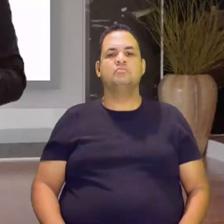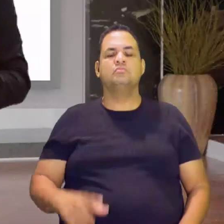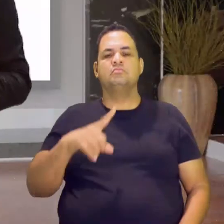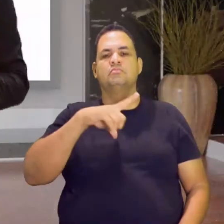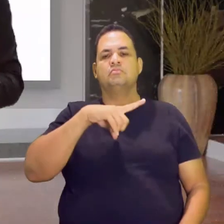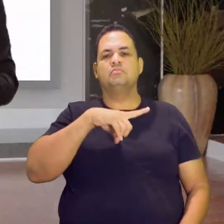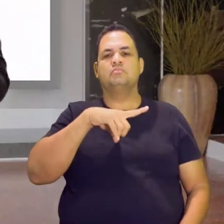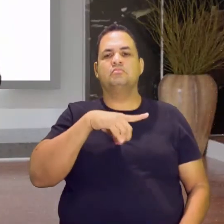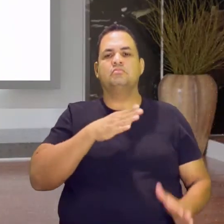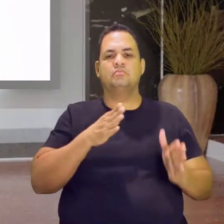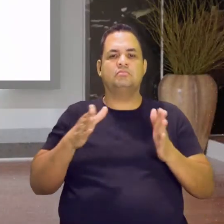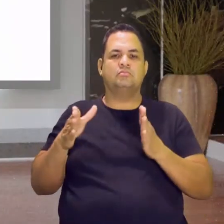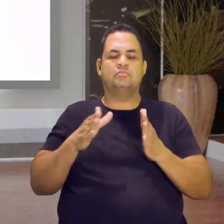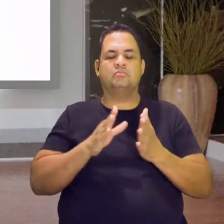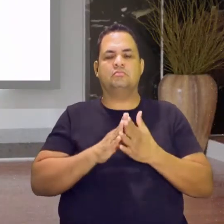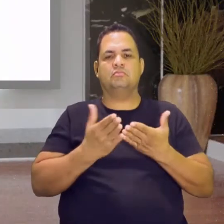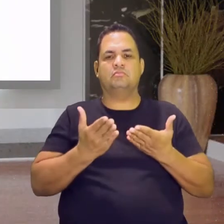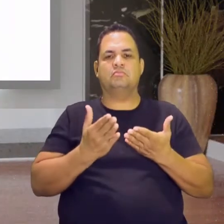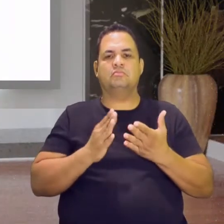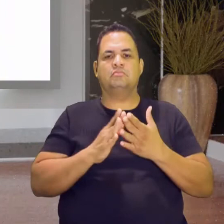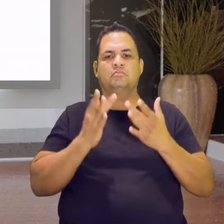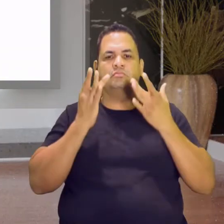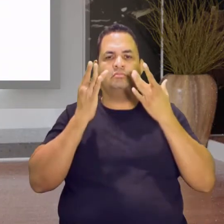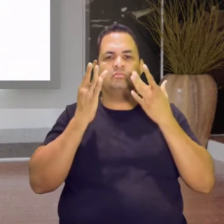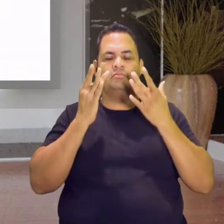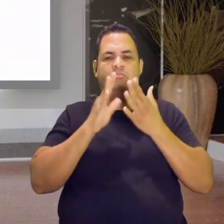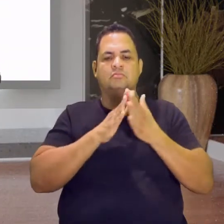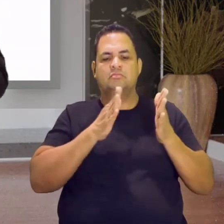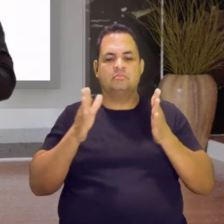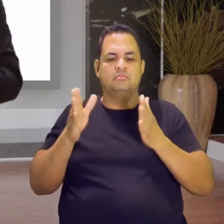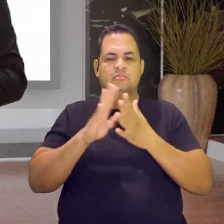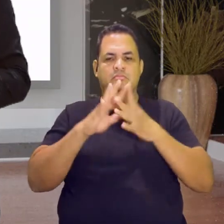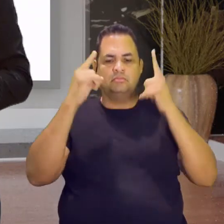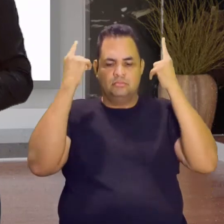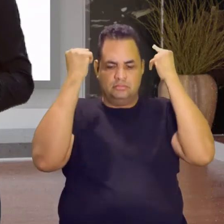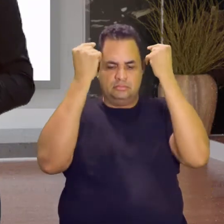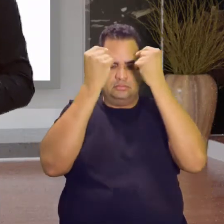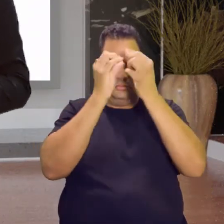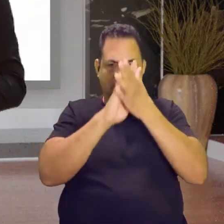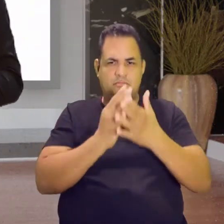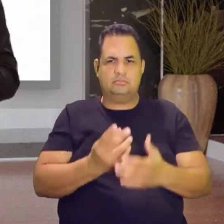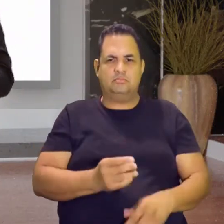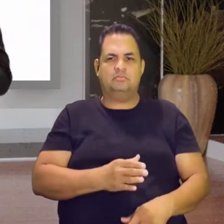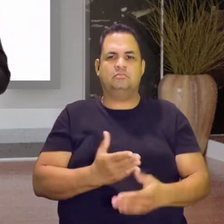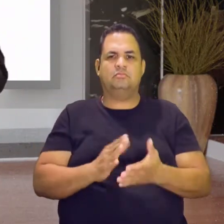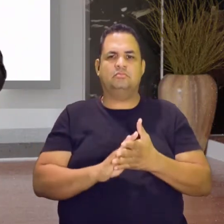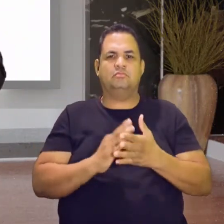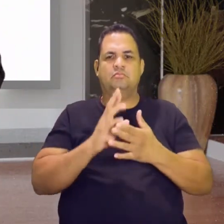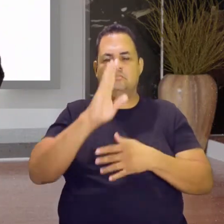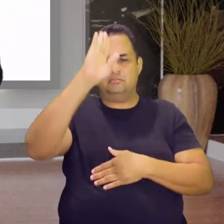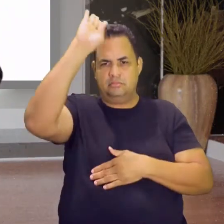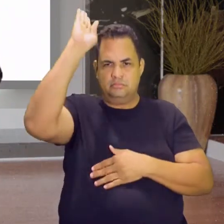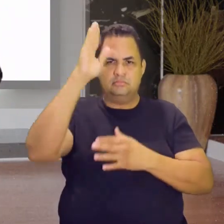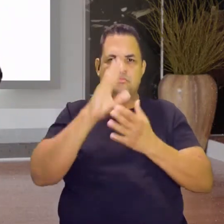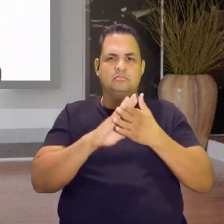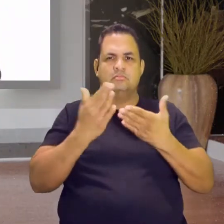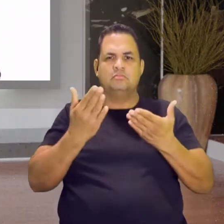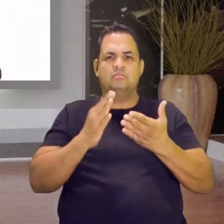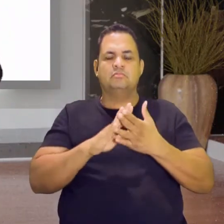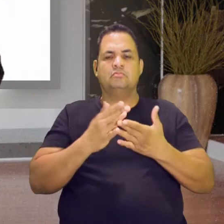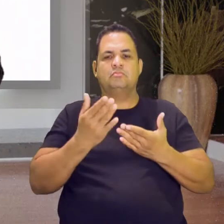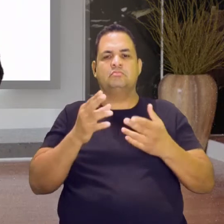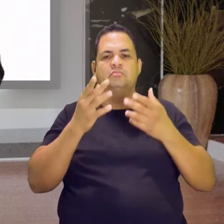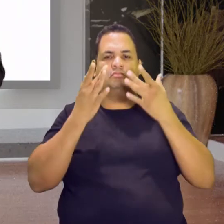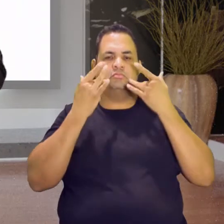o teatro no período grego, né, lá na Idade Antiga. Os romanos desenvolveram o